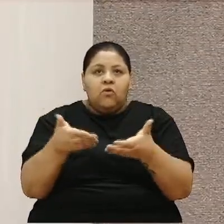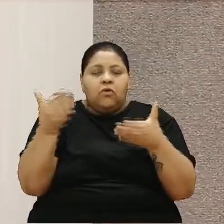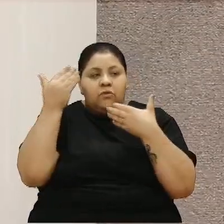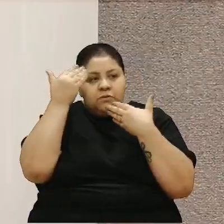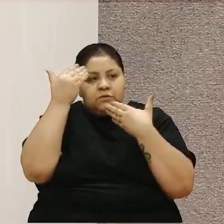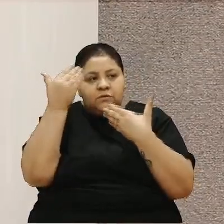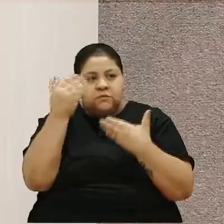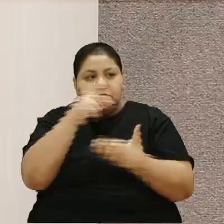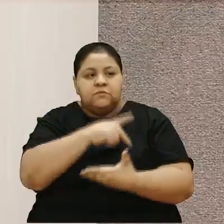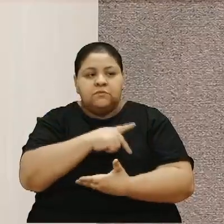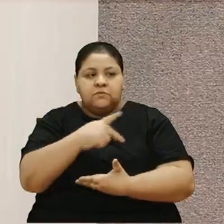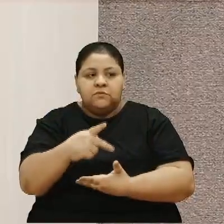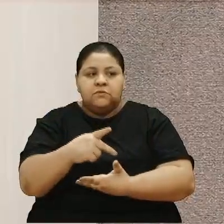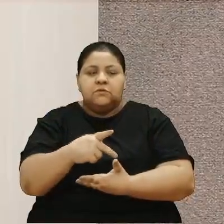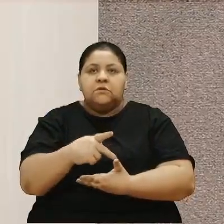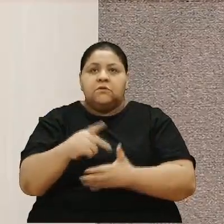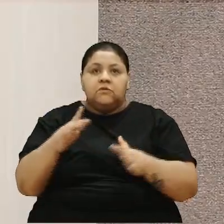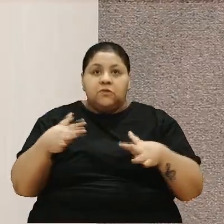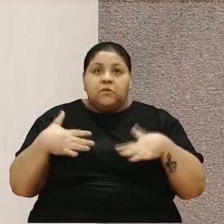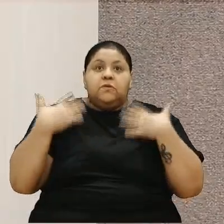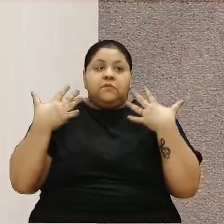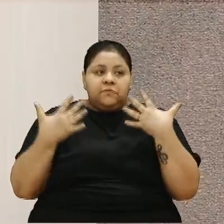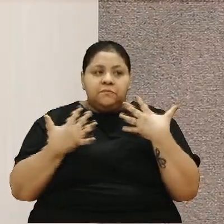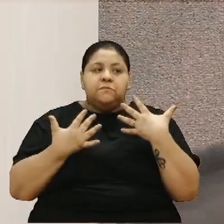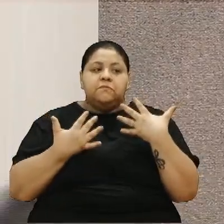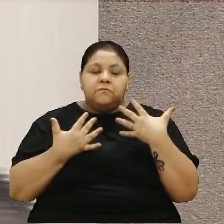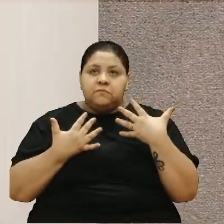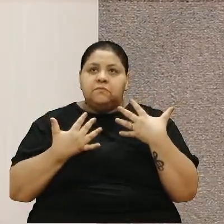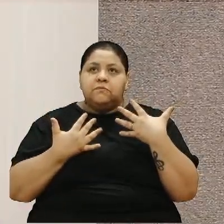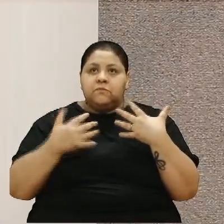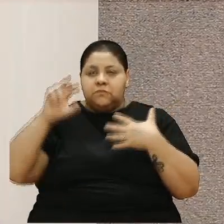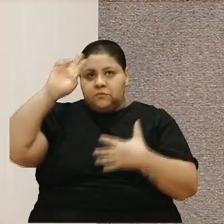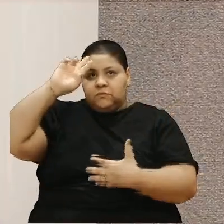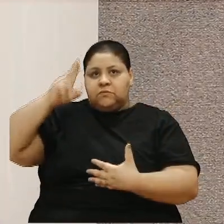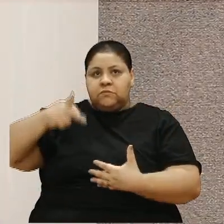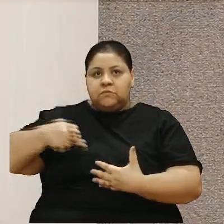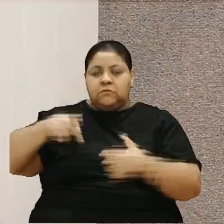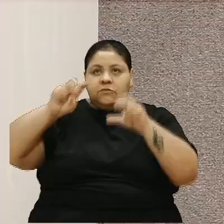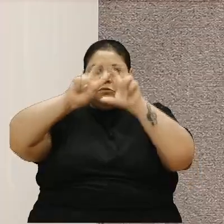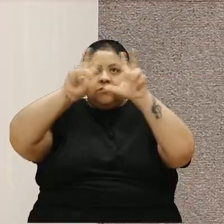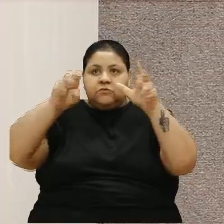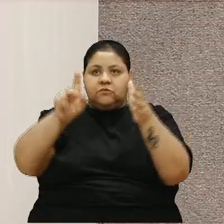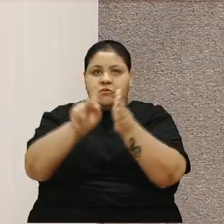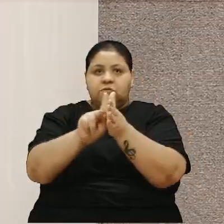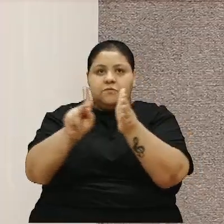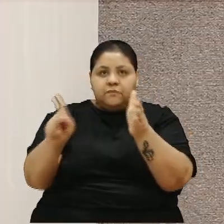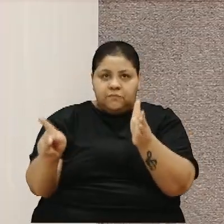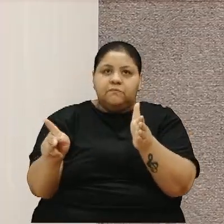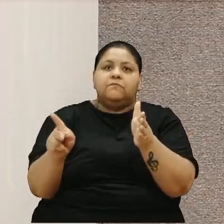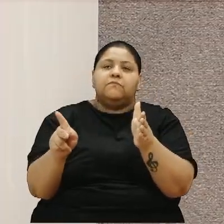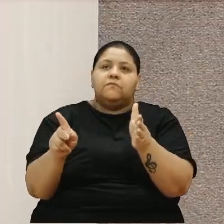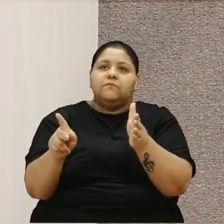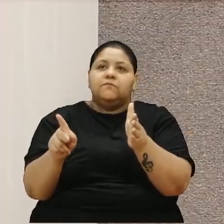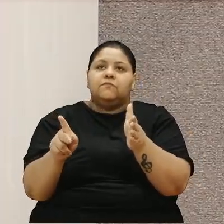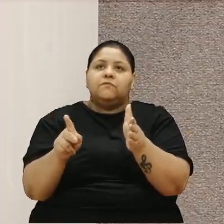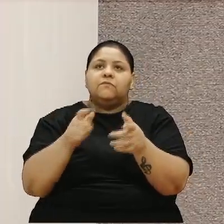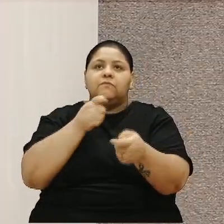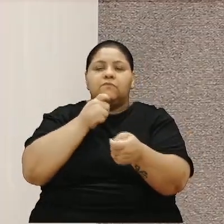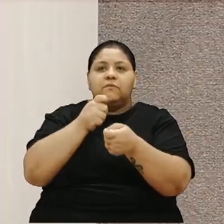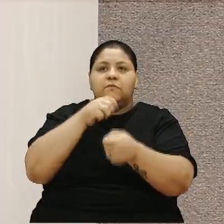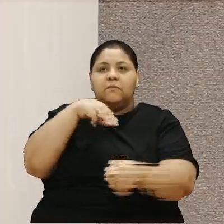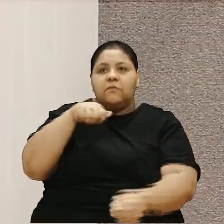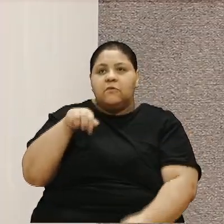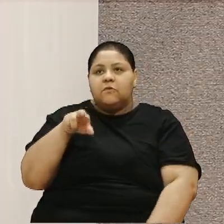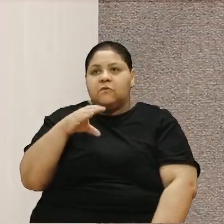agradecimento, presidente, com surpresa, né, com uma boa surpresa, tomei conhecimento da matéria publicada pelo Jornal Pioneiro, pelo jornalista Marcelo Munhol,